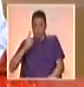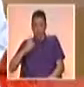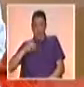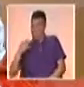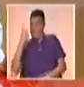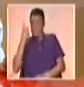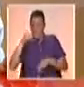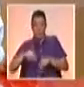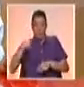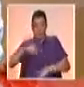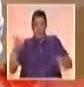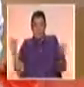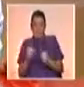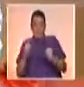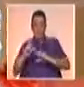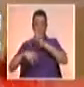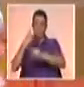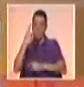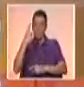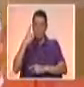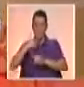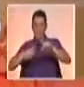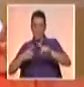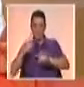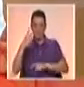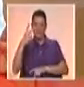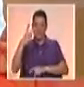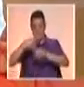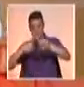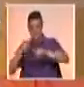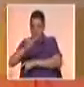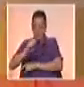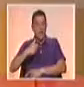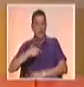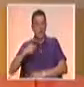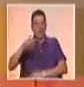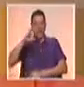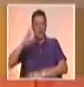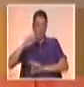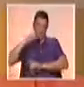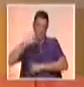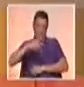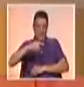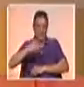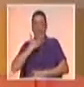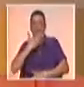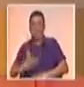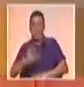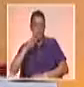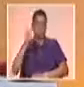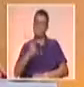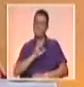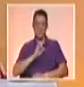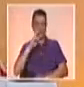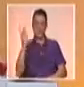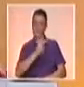vai correr, eu até tenho medo. Passado um mês e meio, dois meses, estavam a dizer, é a melhor experiência da minha vida. Não é? Mas o medo... Essa primeira... É. Mas claro, estamos